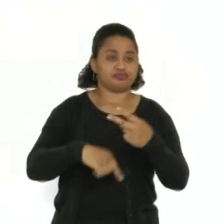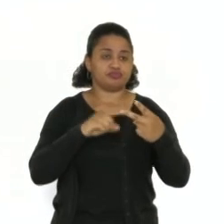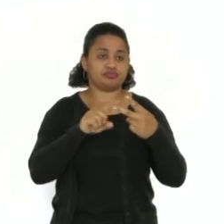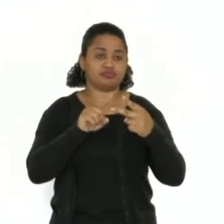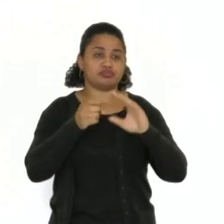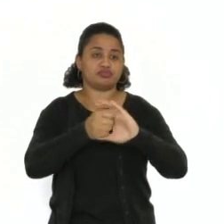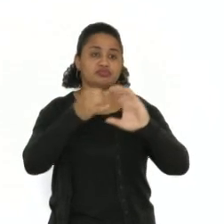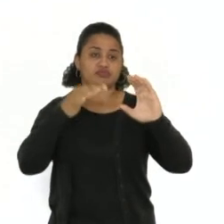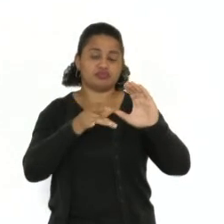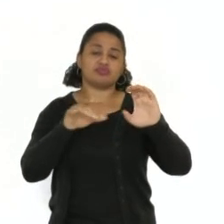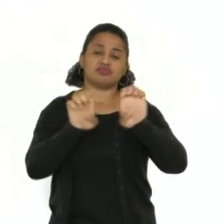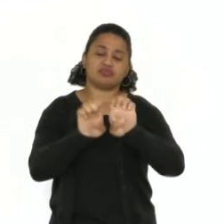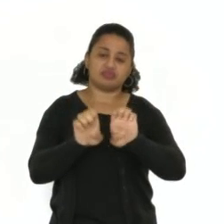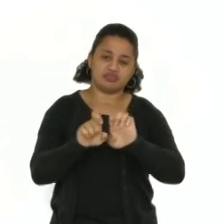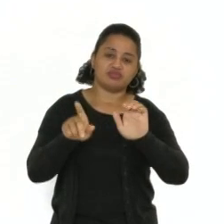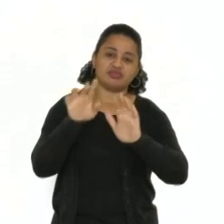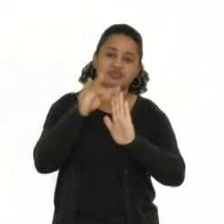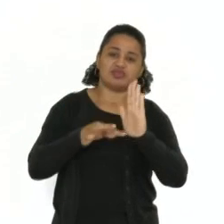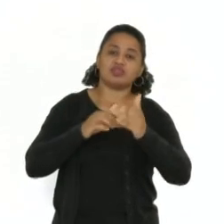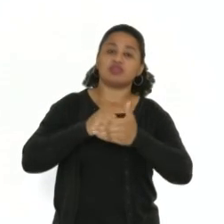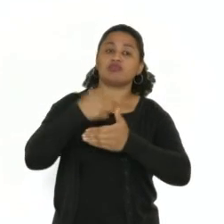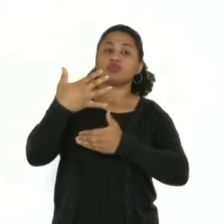Características e estruturas da biografia.